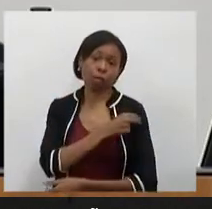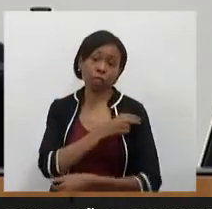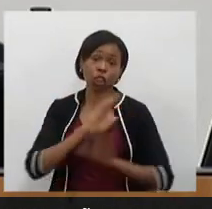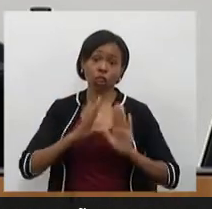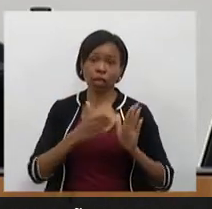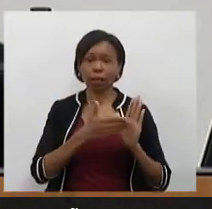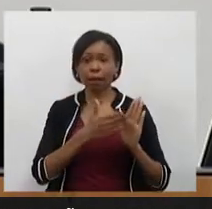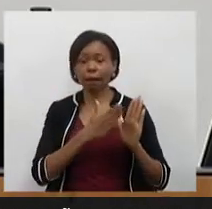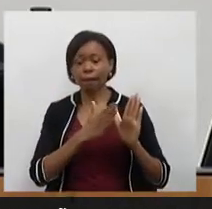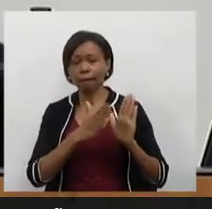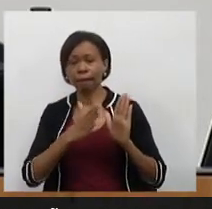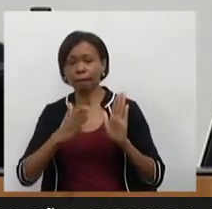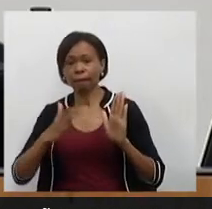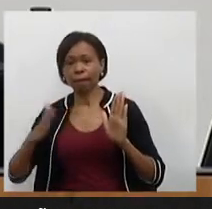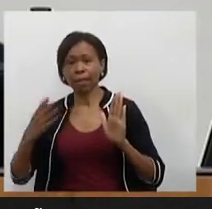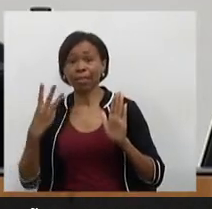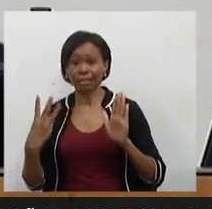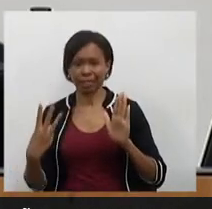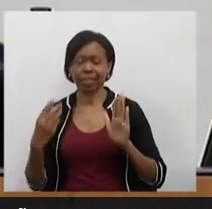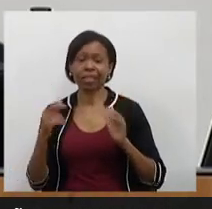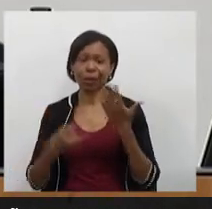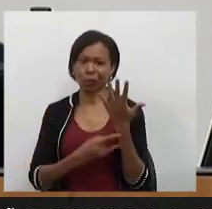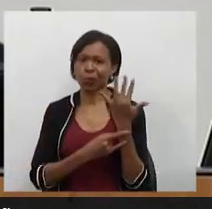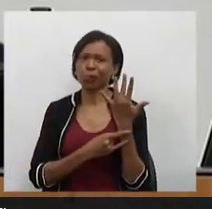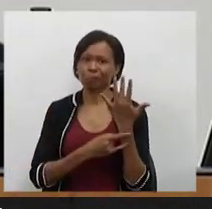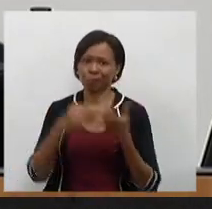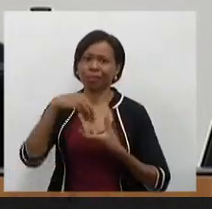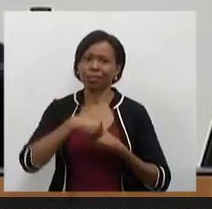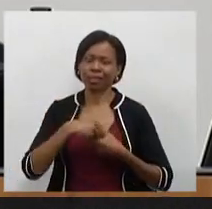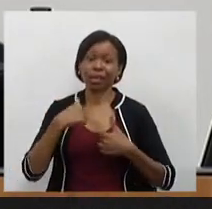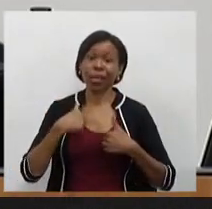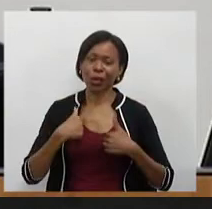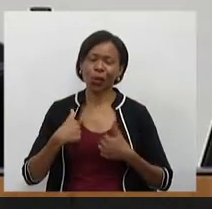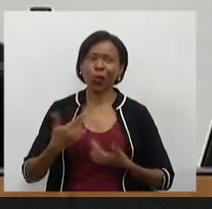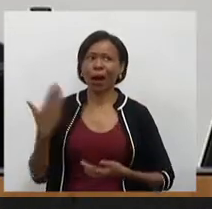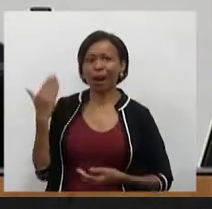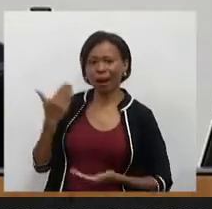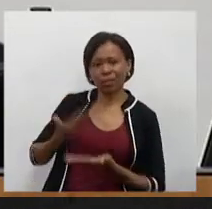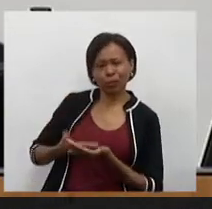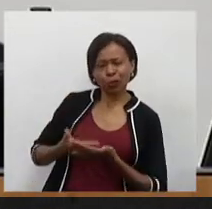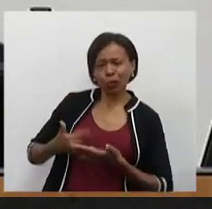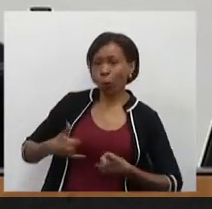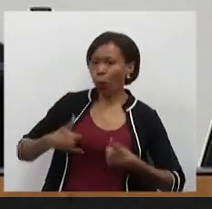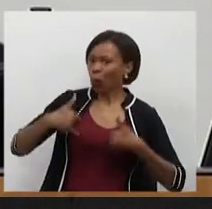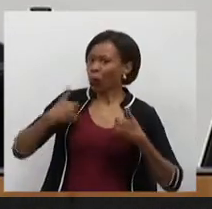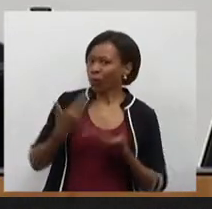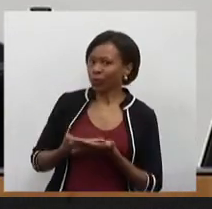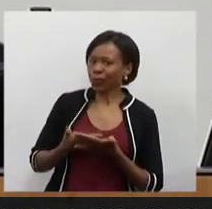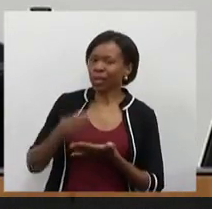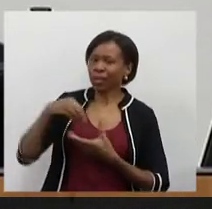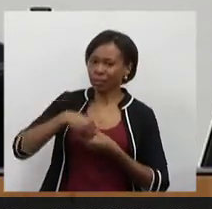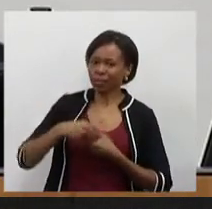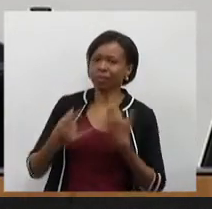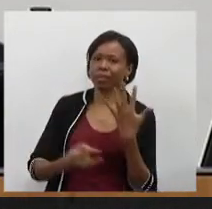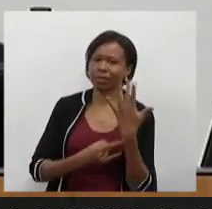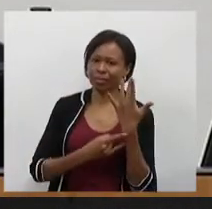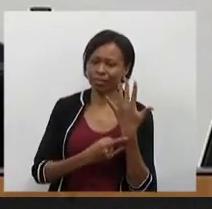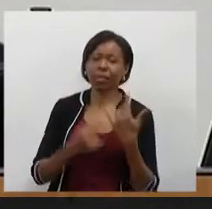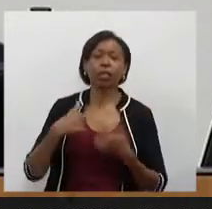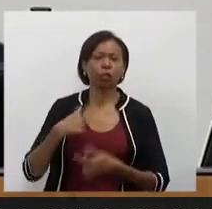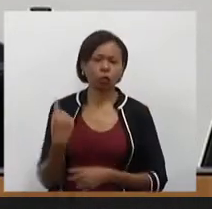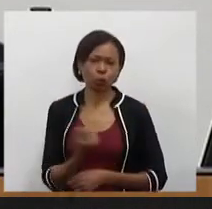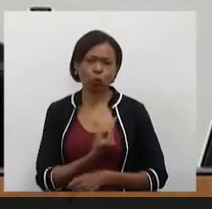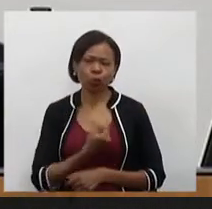3 da nossa Universidade Federal. Tive o orgulho de estudar e fazer uma graduação e uma licenciatura na UFMG, e